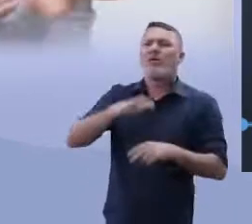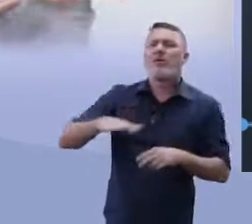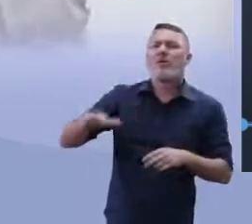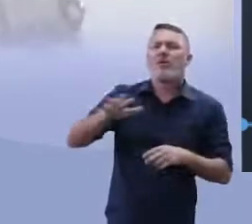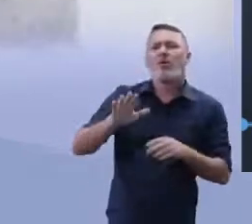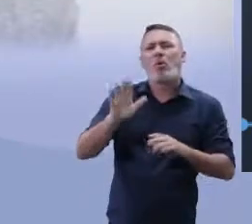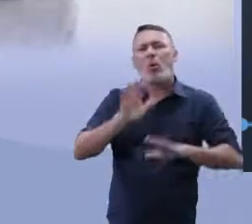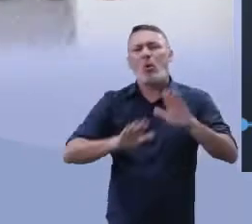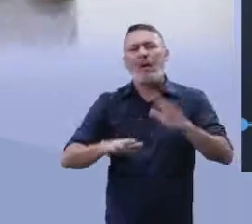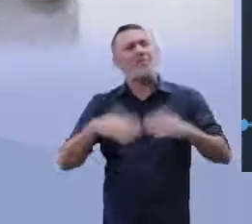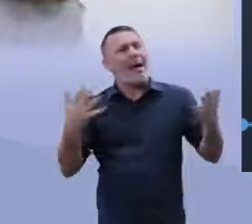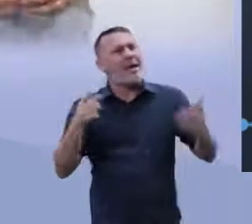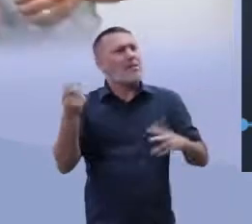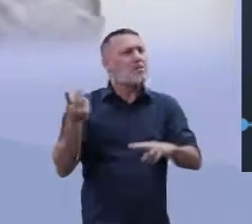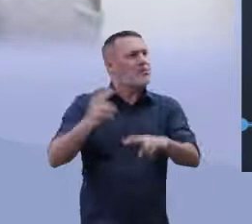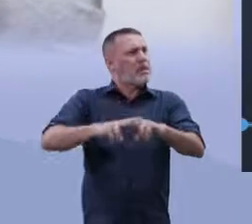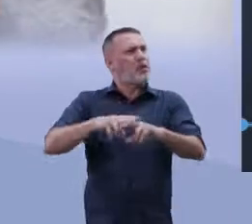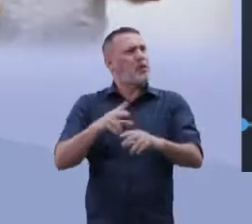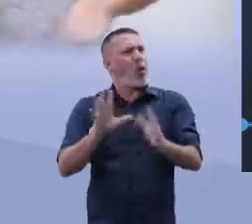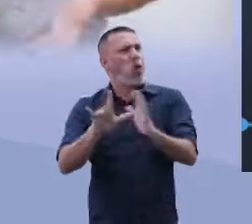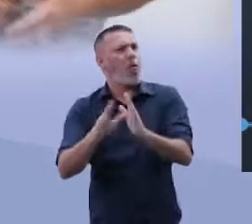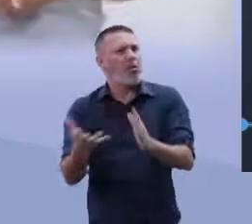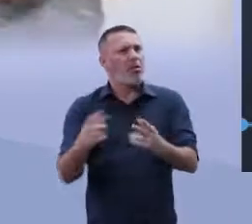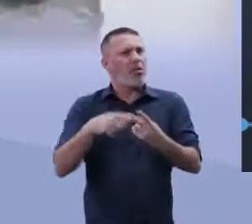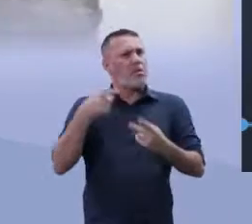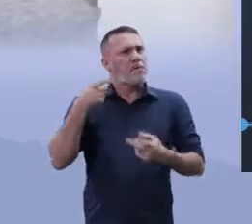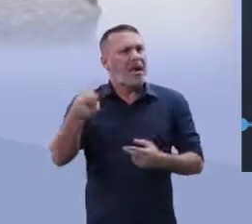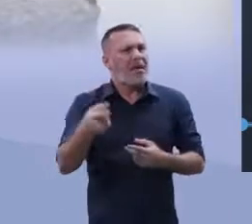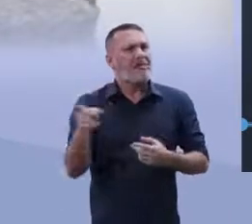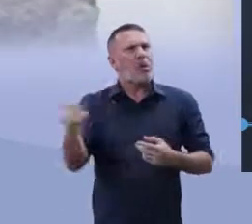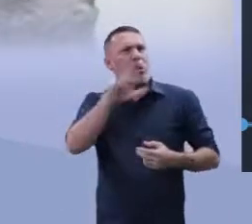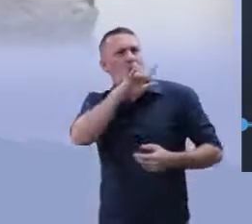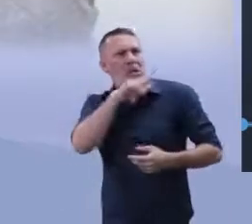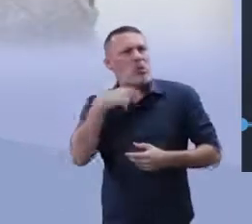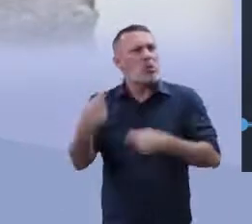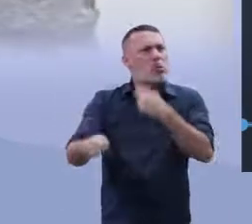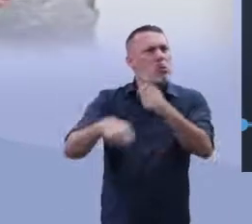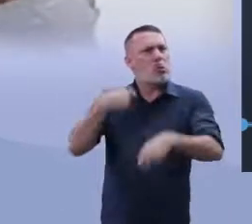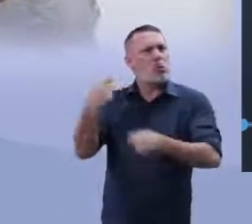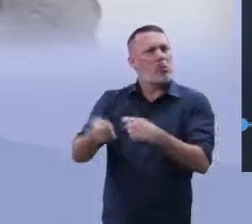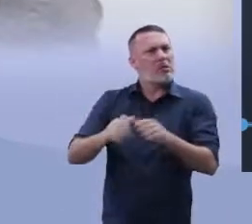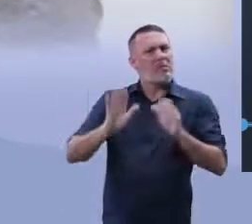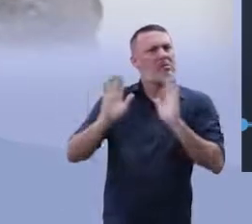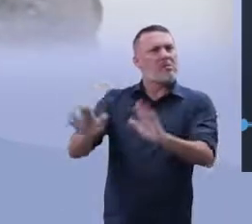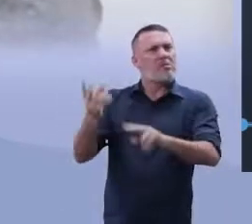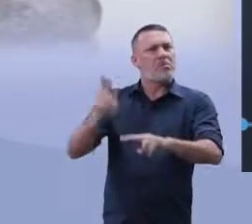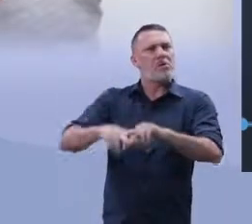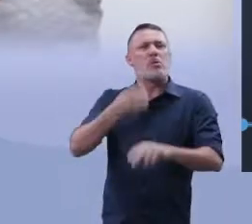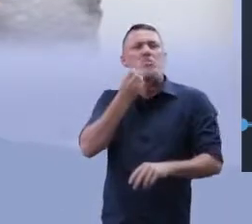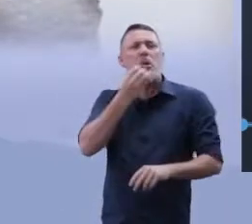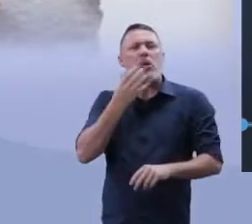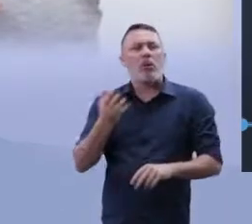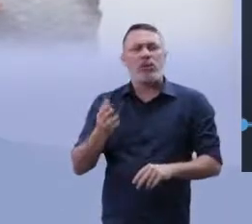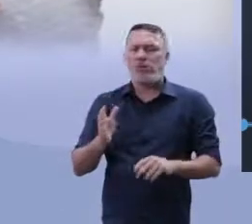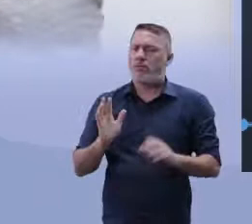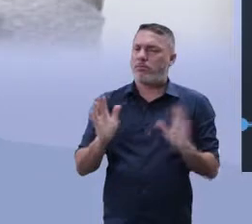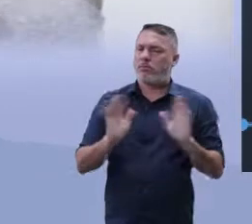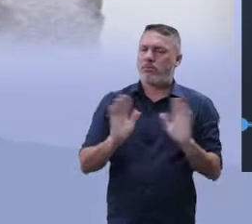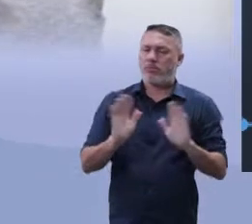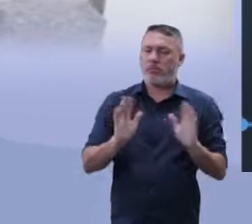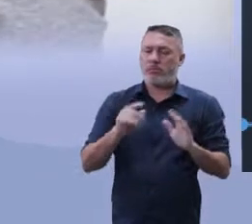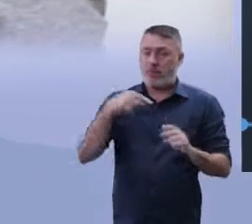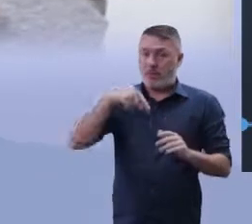cuidar, professor, mas eles roubaram ou mataram, tem todos os porquês, mas a nossa ideia